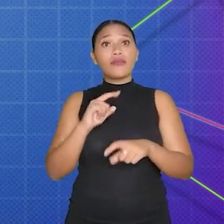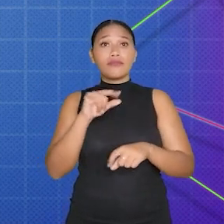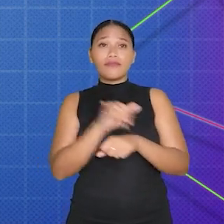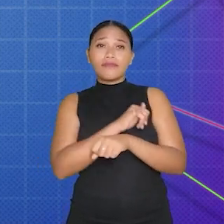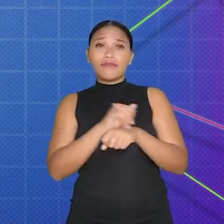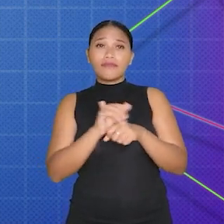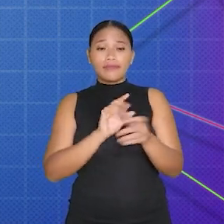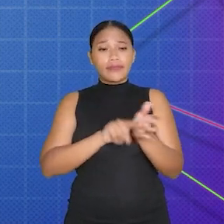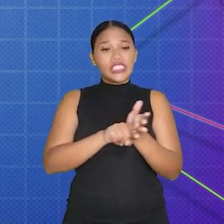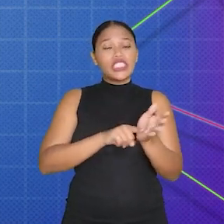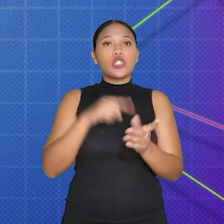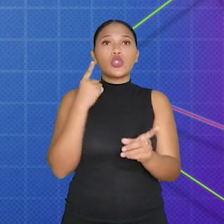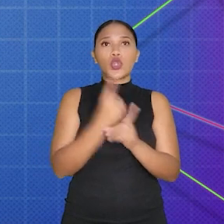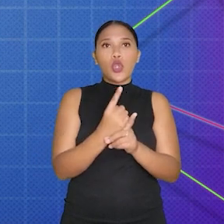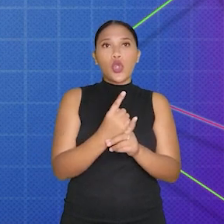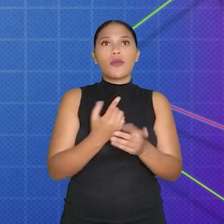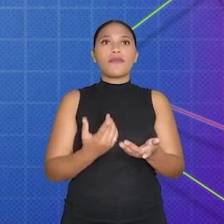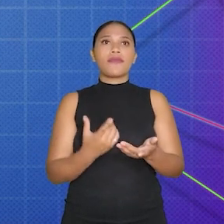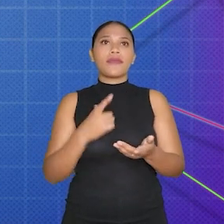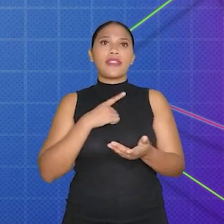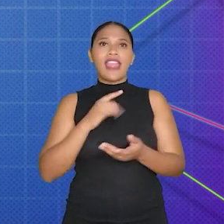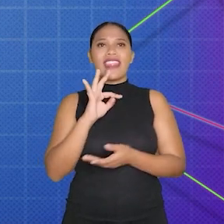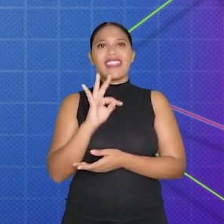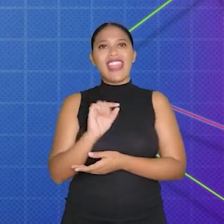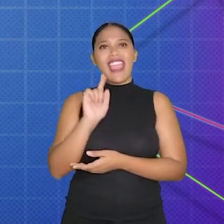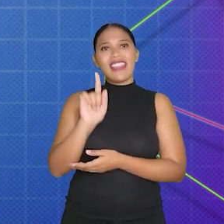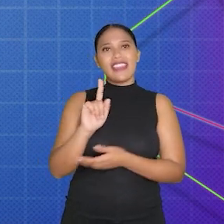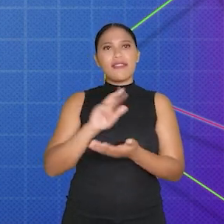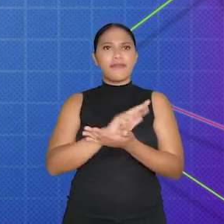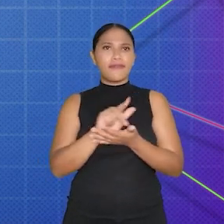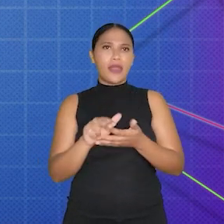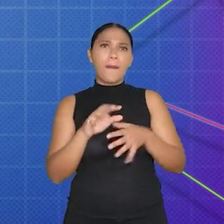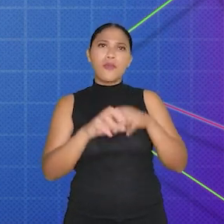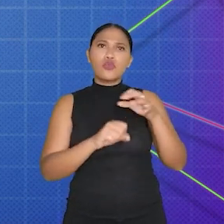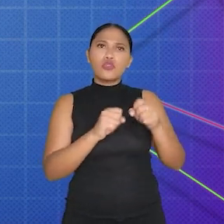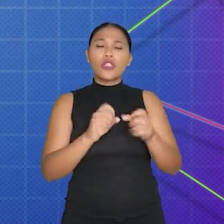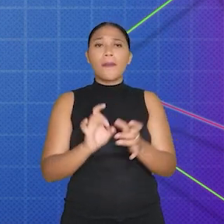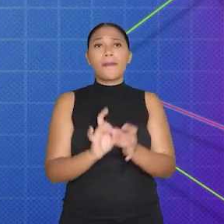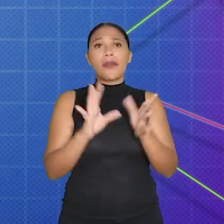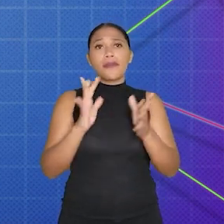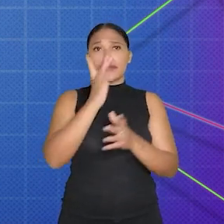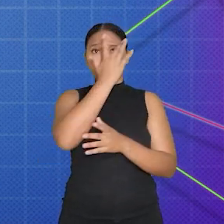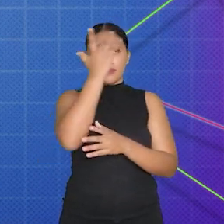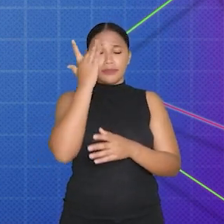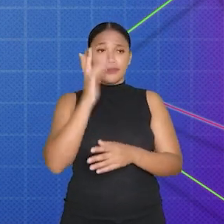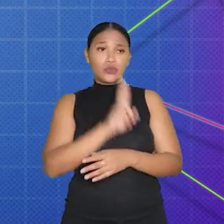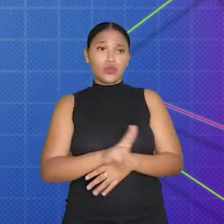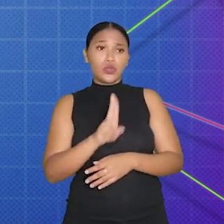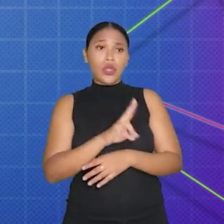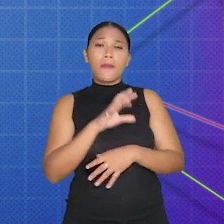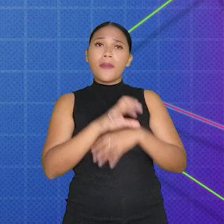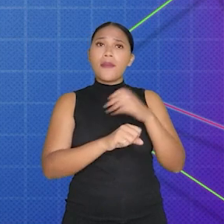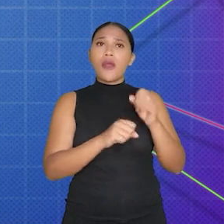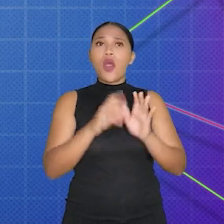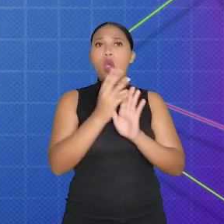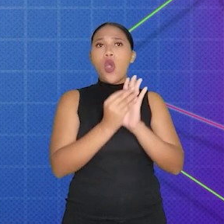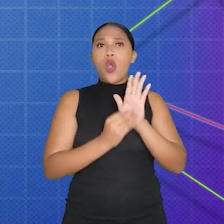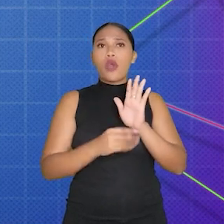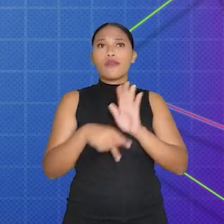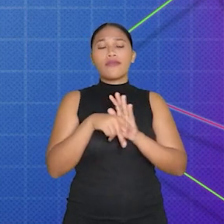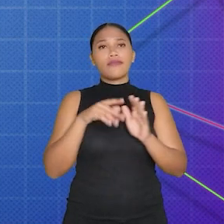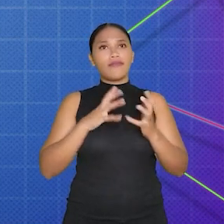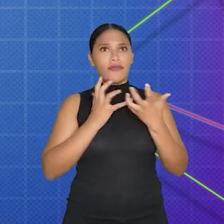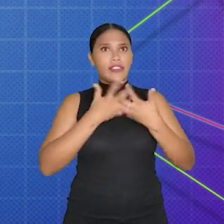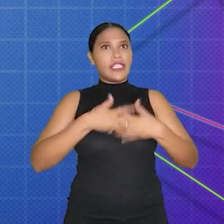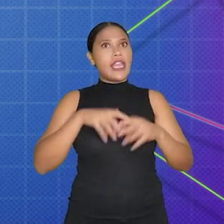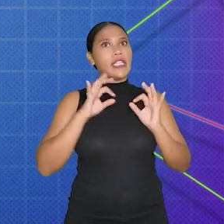repositórios geralmente incluem ferramentas de pesquisa e descoberta, como tags, categorias e mecanismos de busca, que permitem que os usuários encontrem e